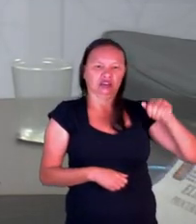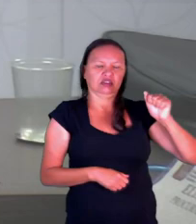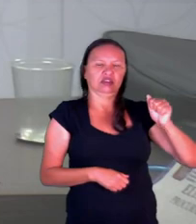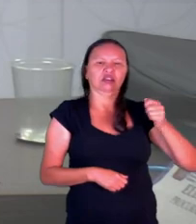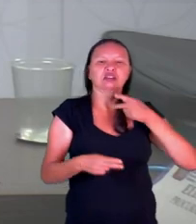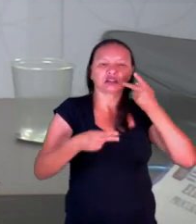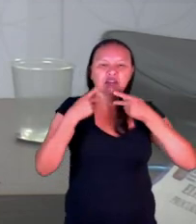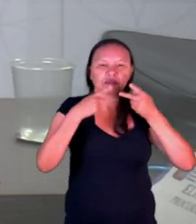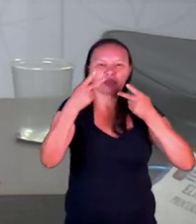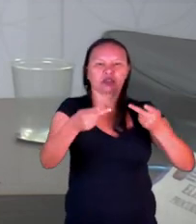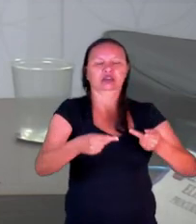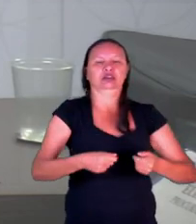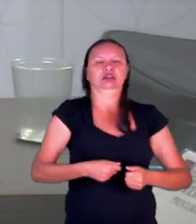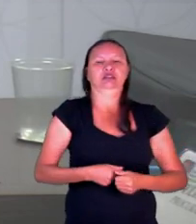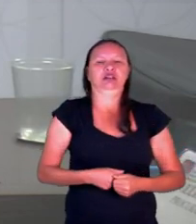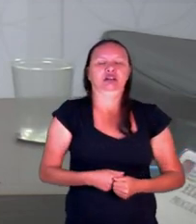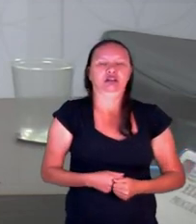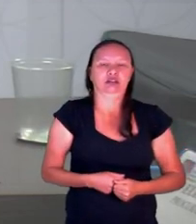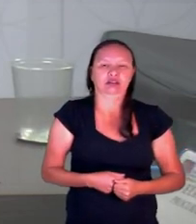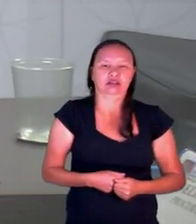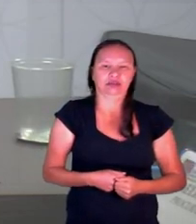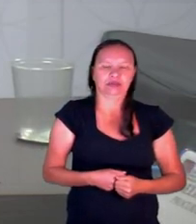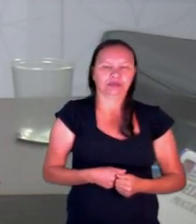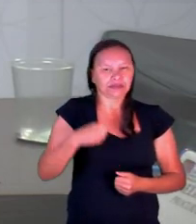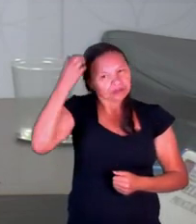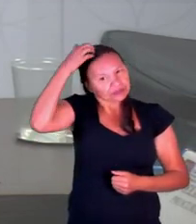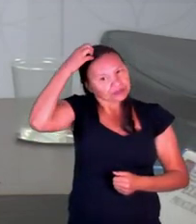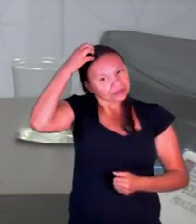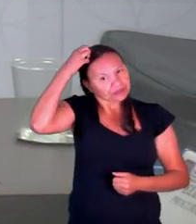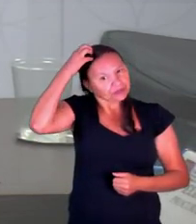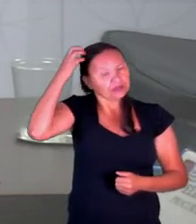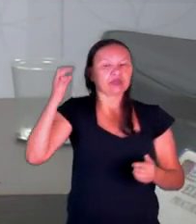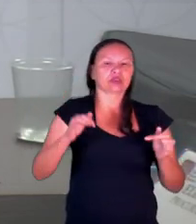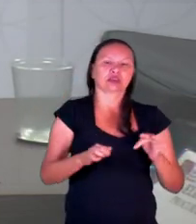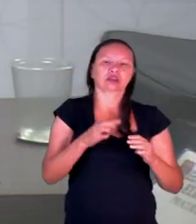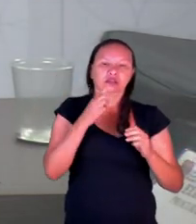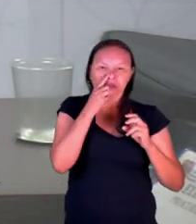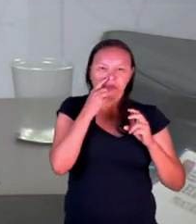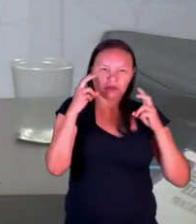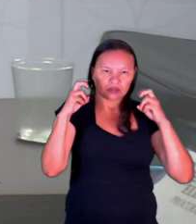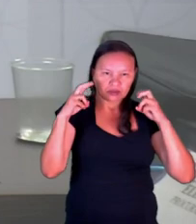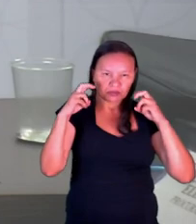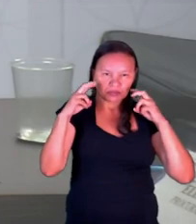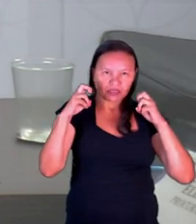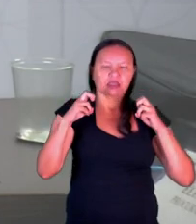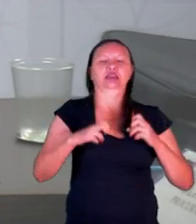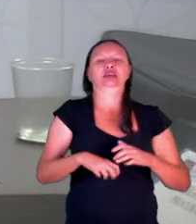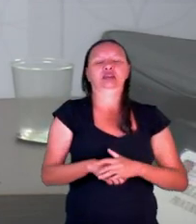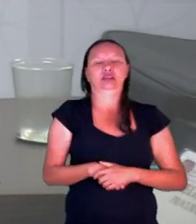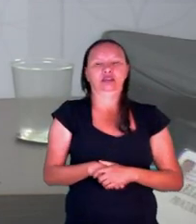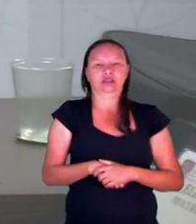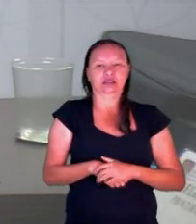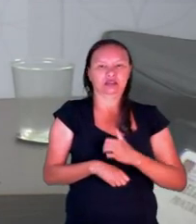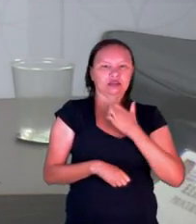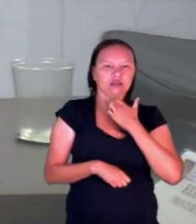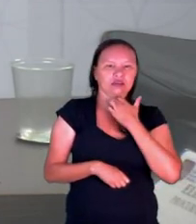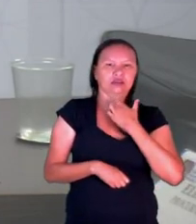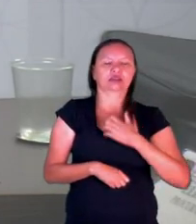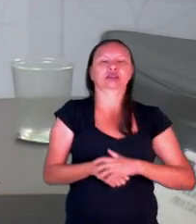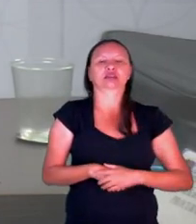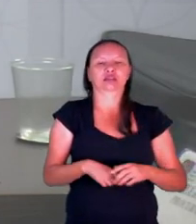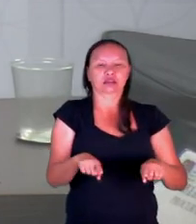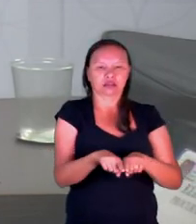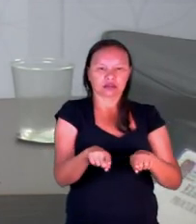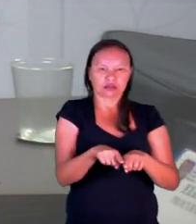comentado e sobre enfim experiências e como na verdade eu acho que a gente tá também em alguma